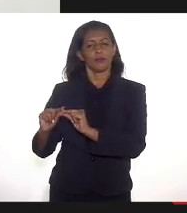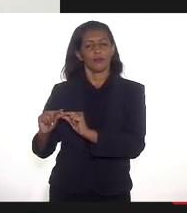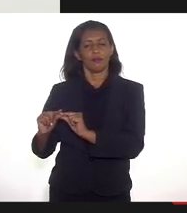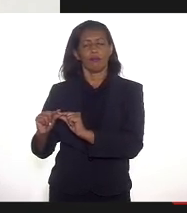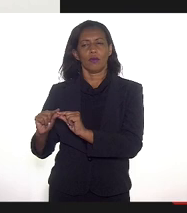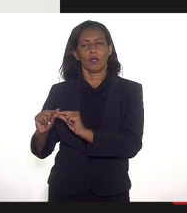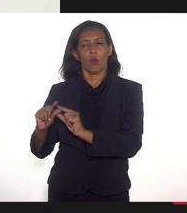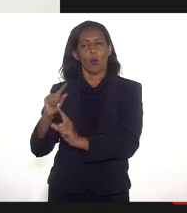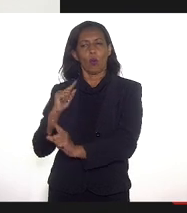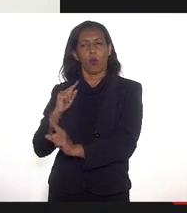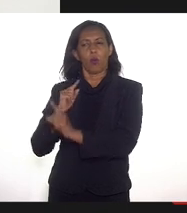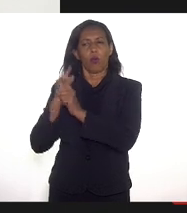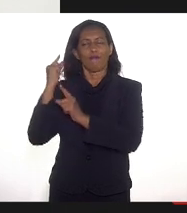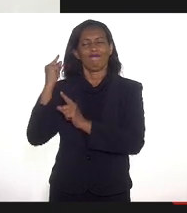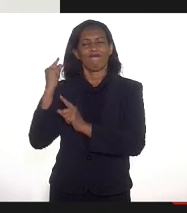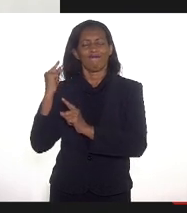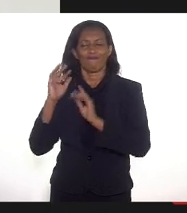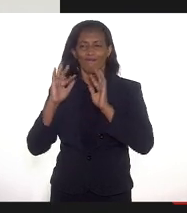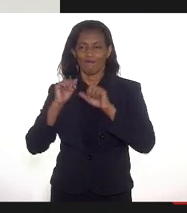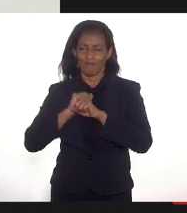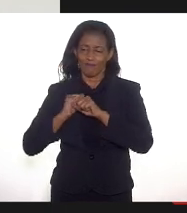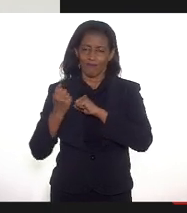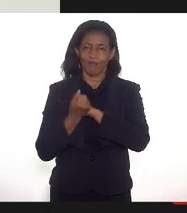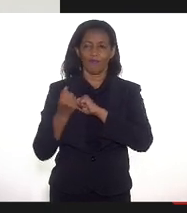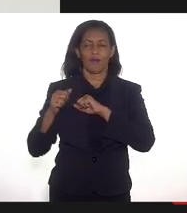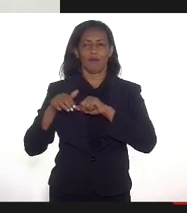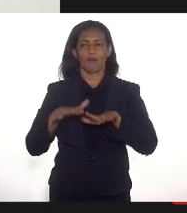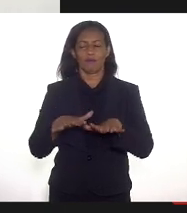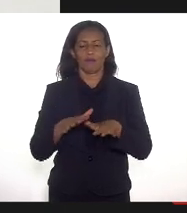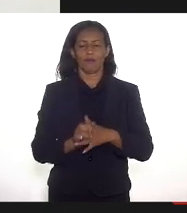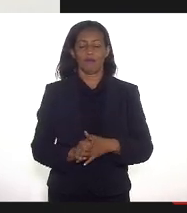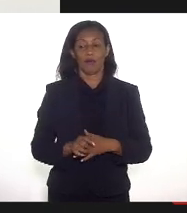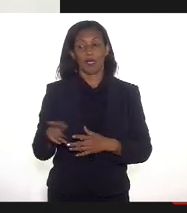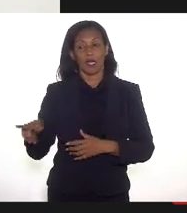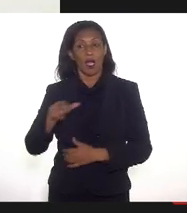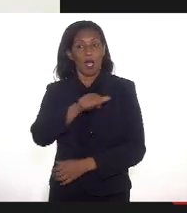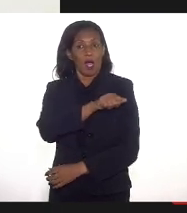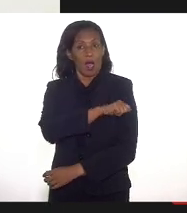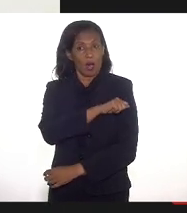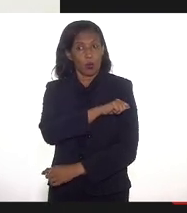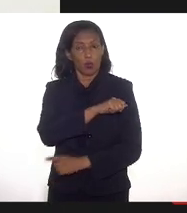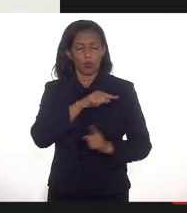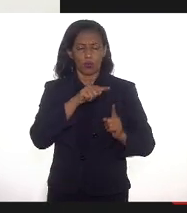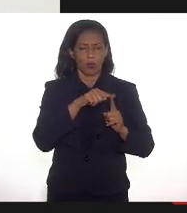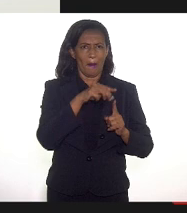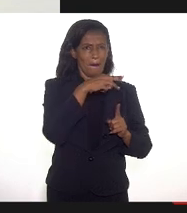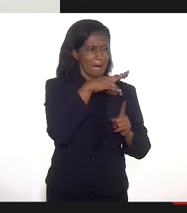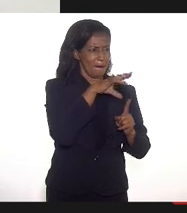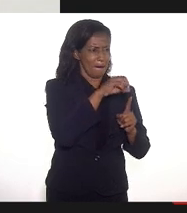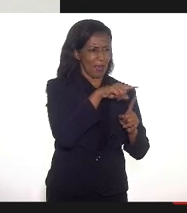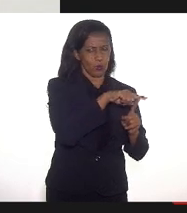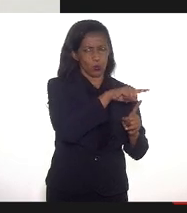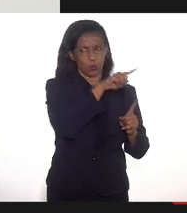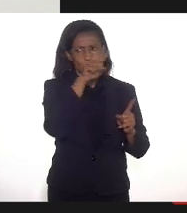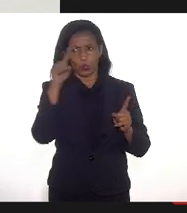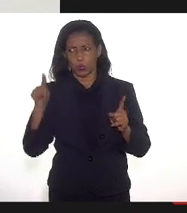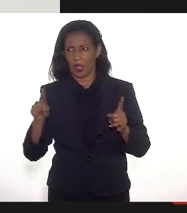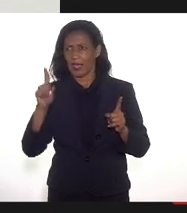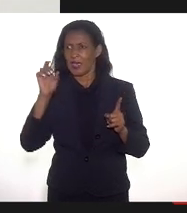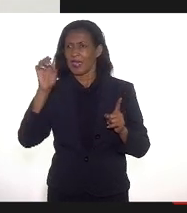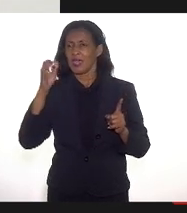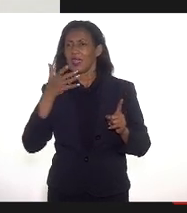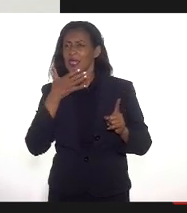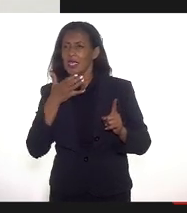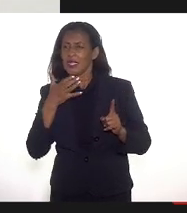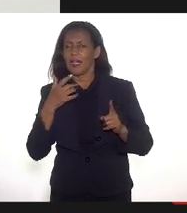os impactos da pandemia. Esses alunos tiveram esse acompanhamento até o final do ano, e como na educação infantil a progressão se dá